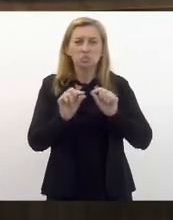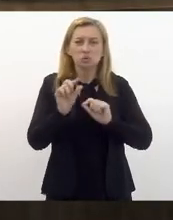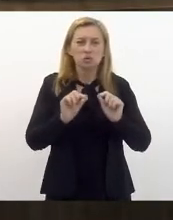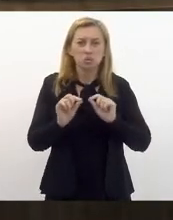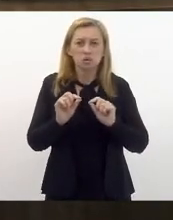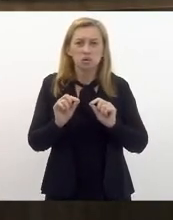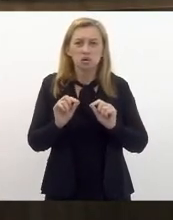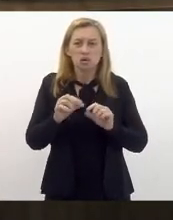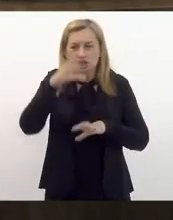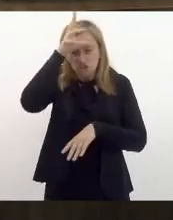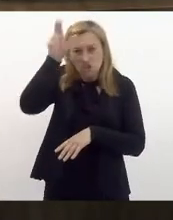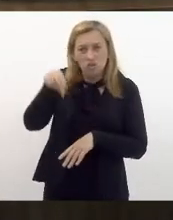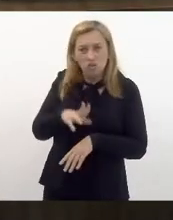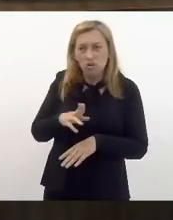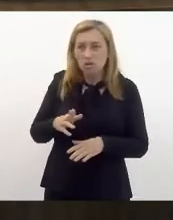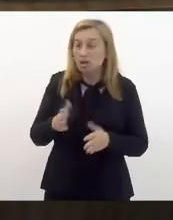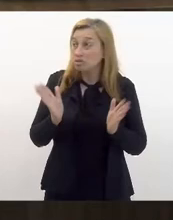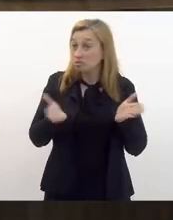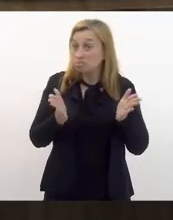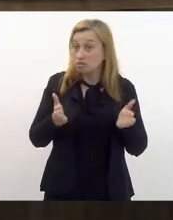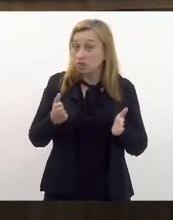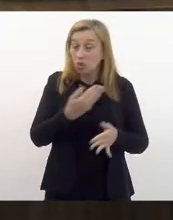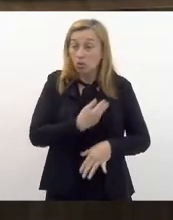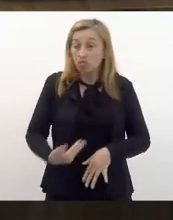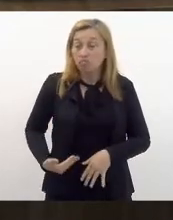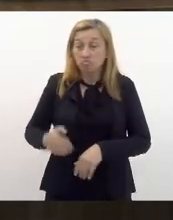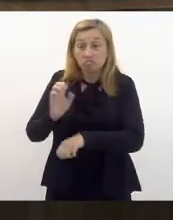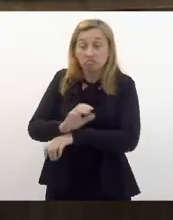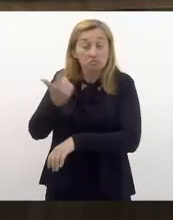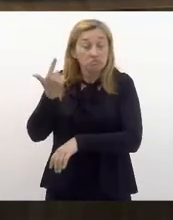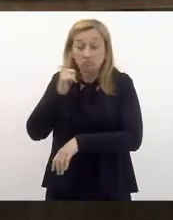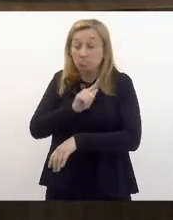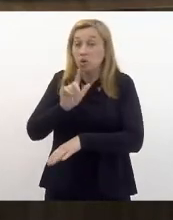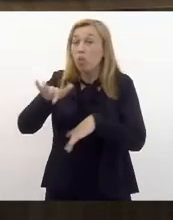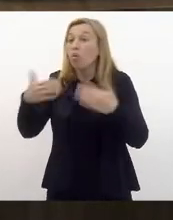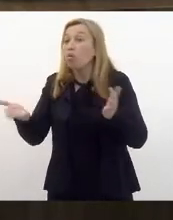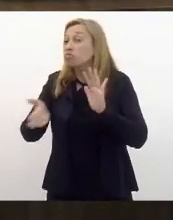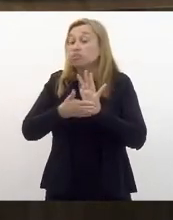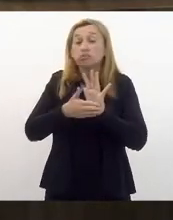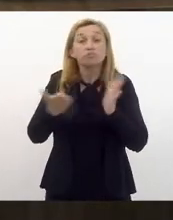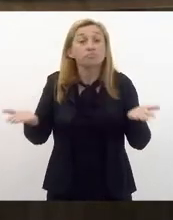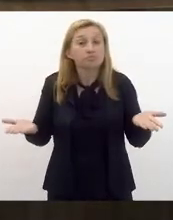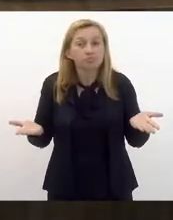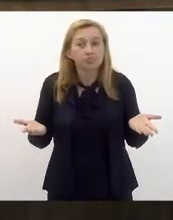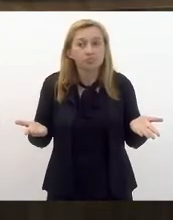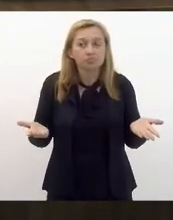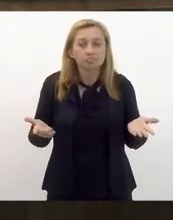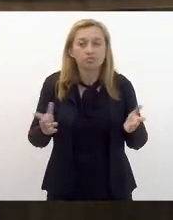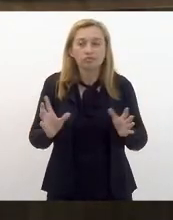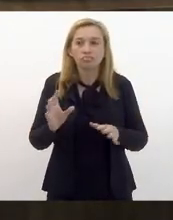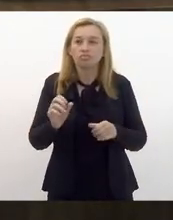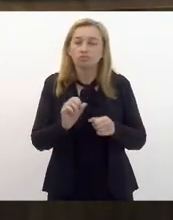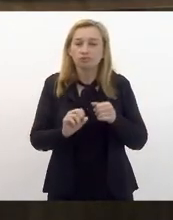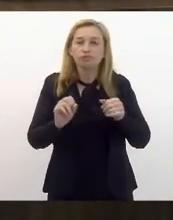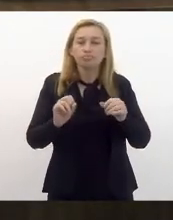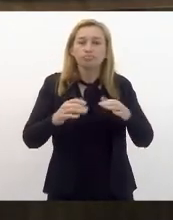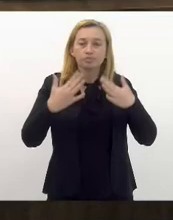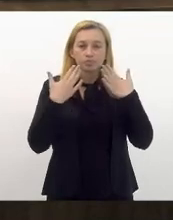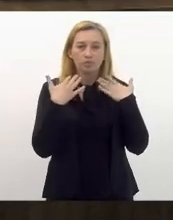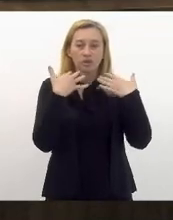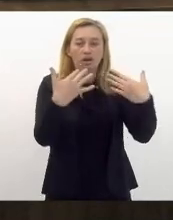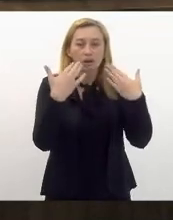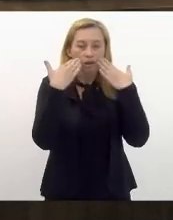ajuda que até agora o governo do estado não conseguiram explicitar Qual é a sua proposta para isso a gente realizou uma audiência pública